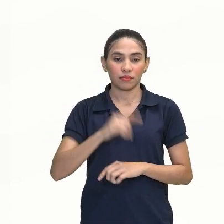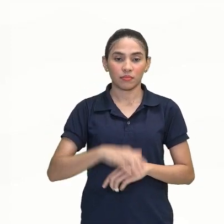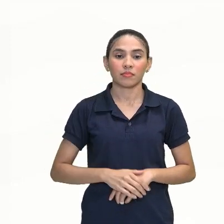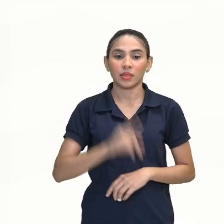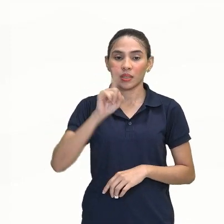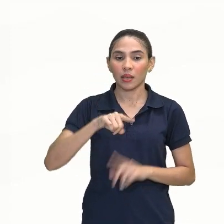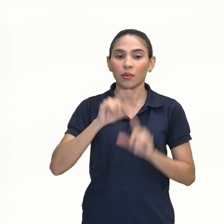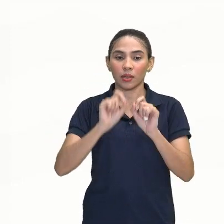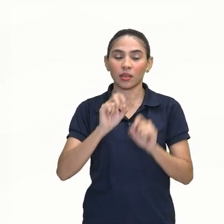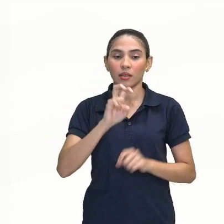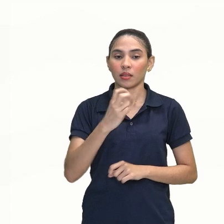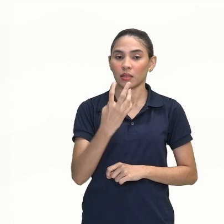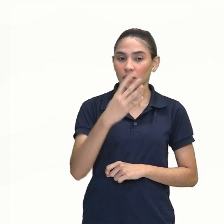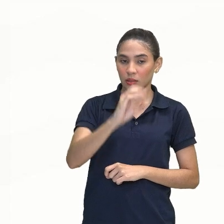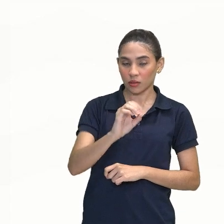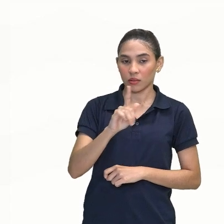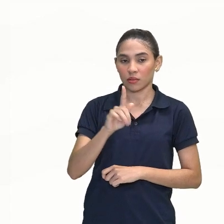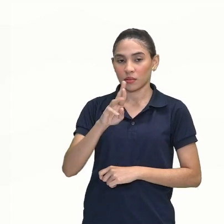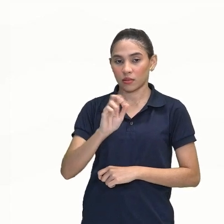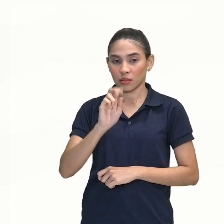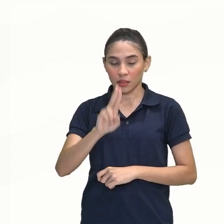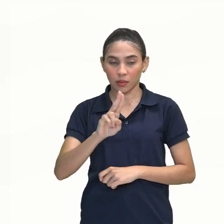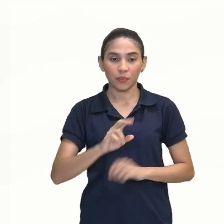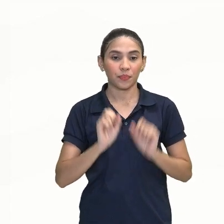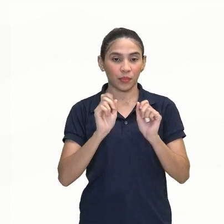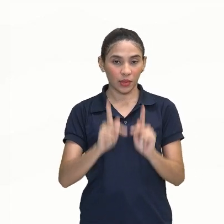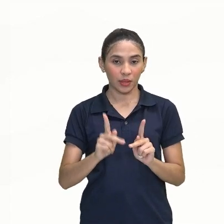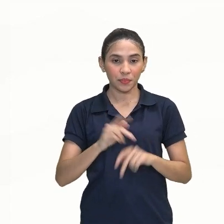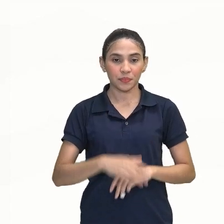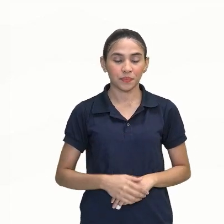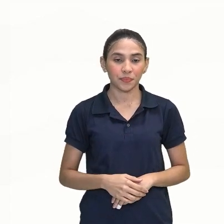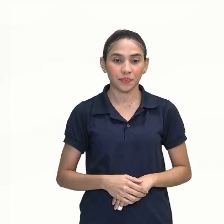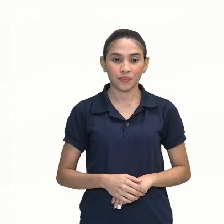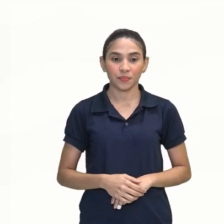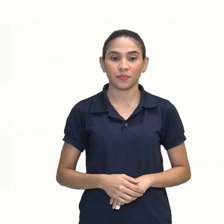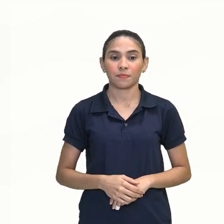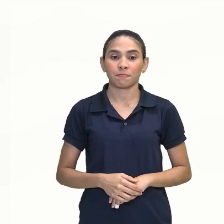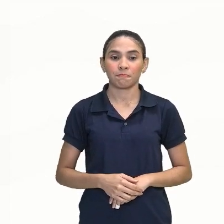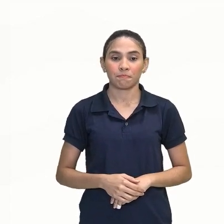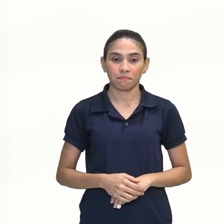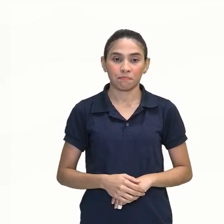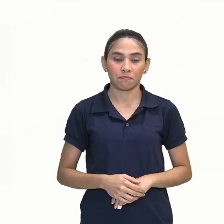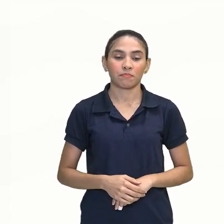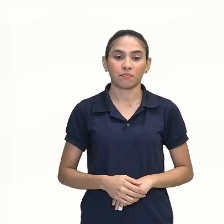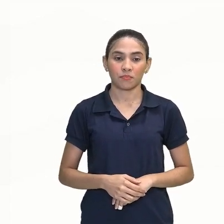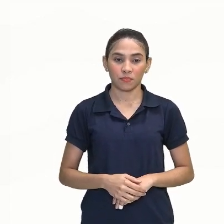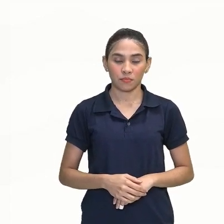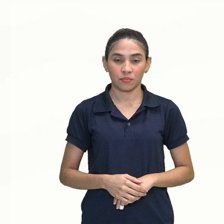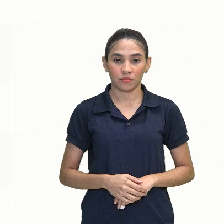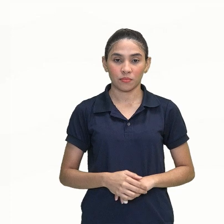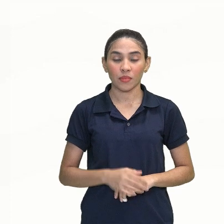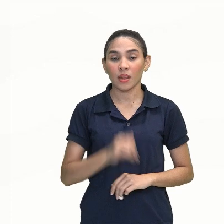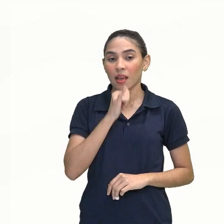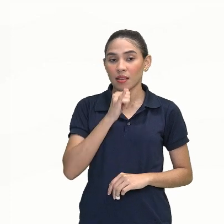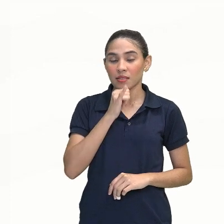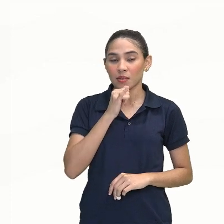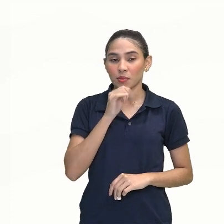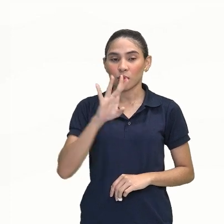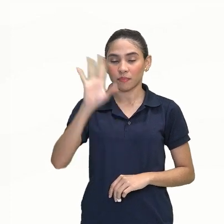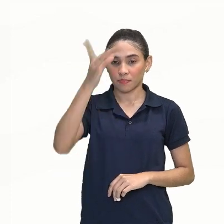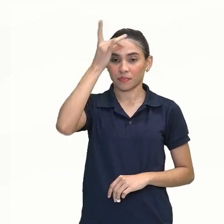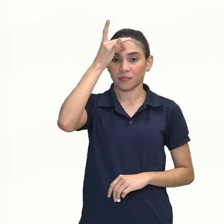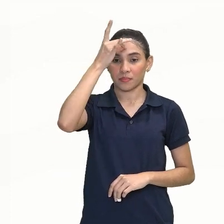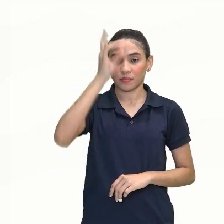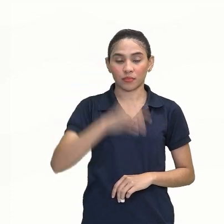os 540 graus. Ok? Vamos aqui fazer um exemplo só para